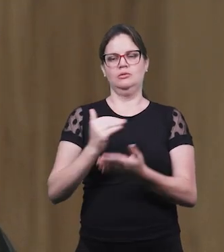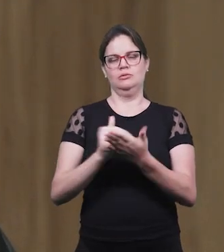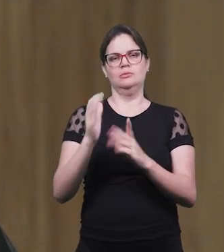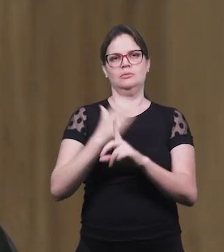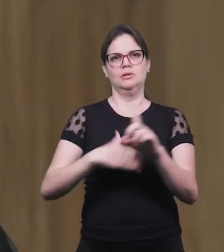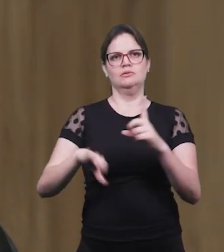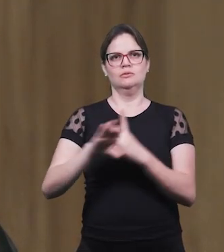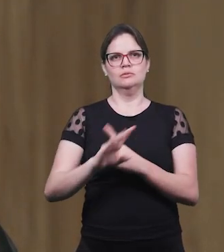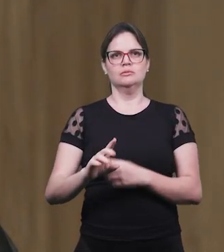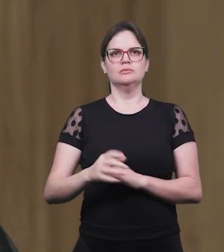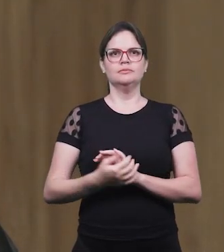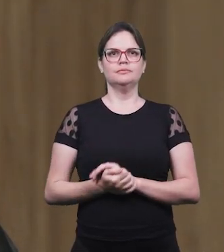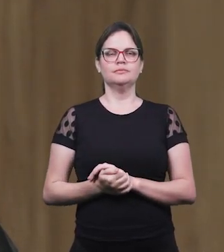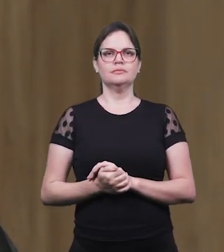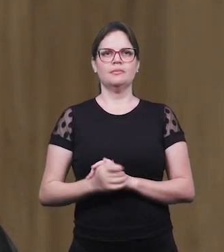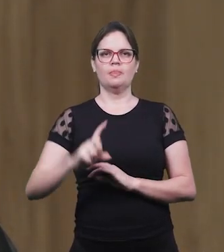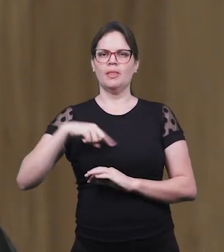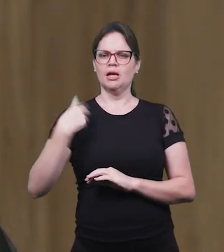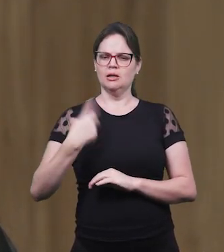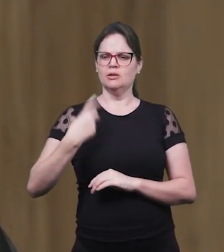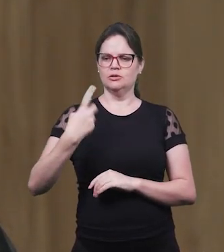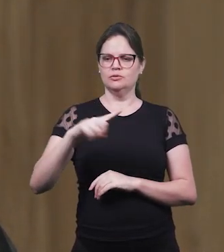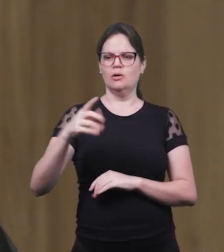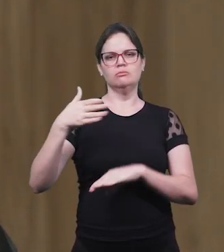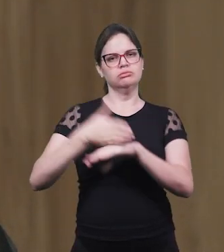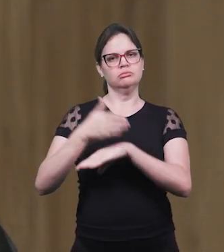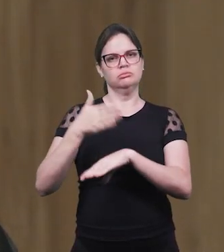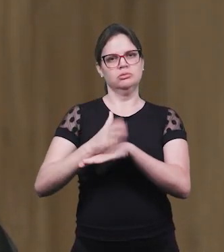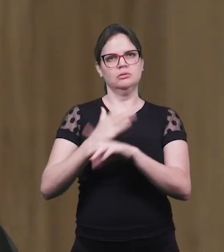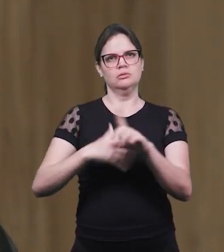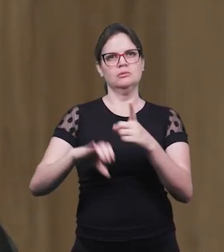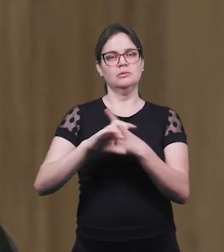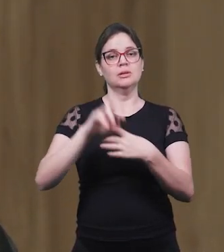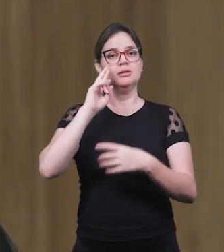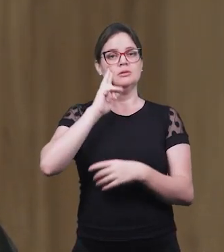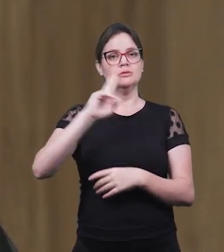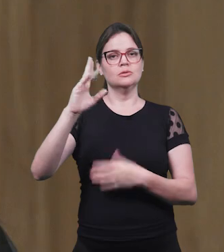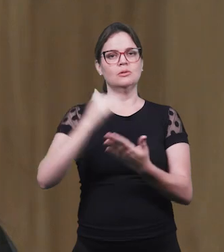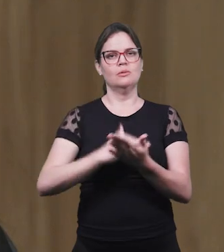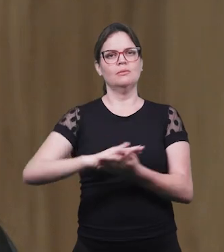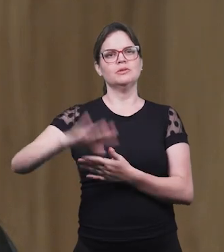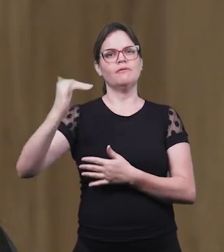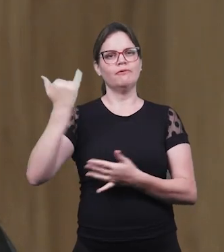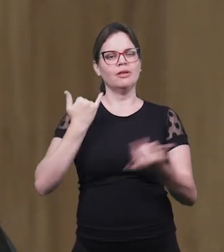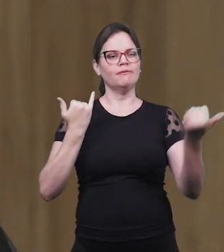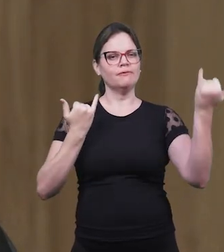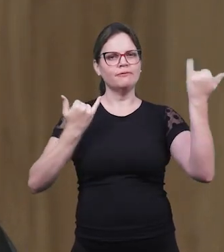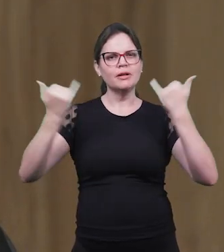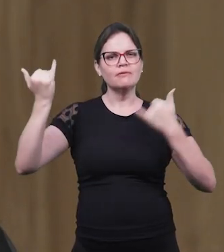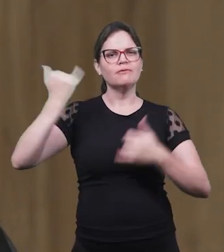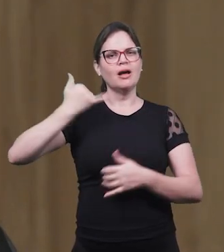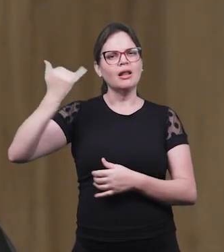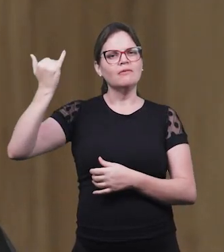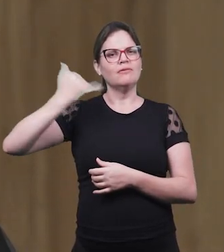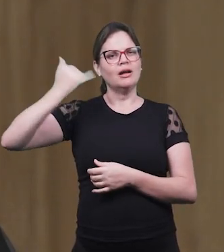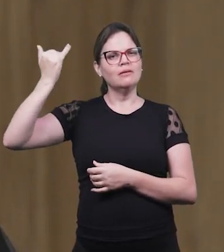começamos a frequentar a igreja e o Senhor começou a falar conosco. E quando a primeira vez